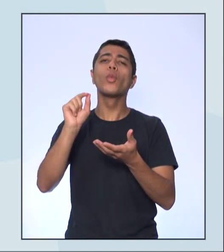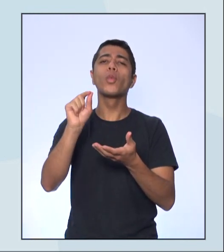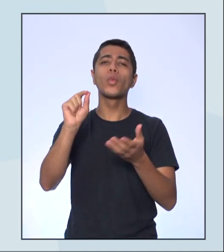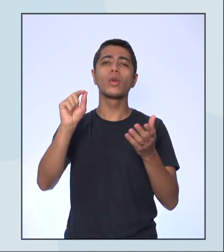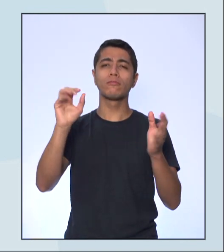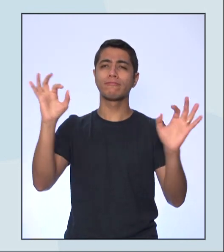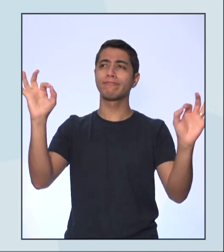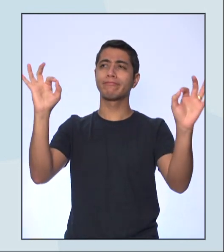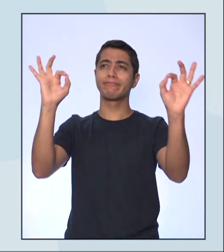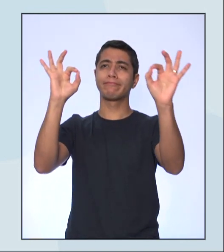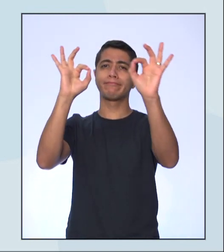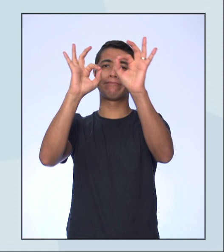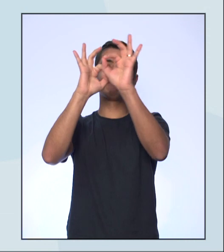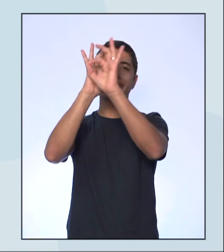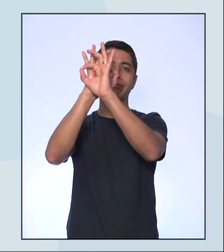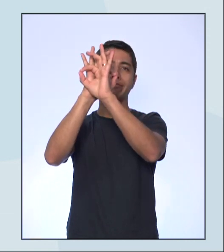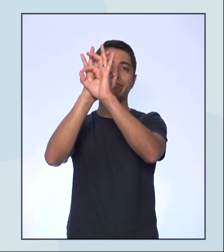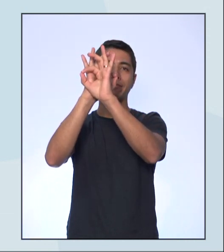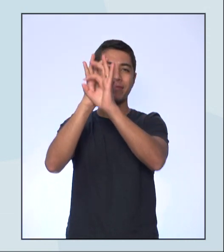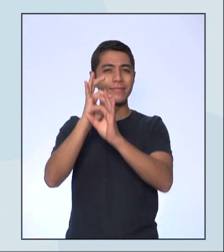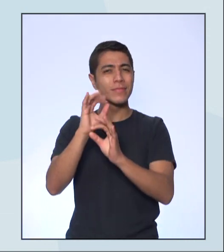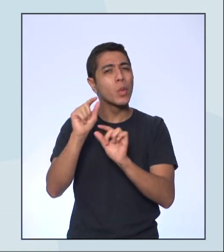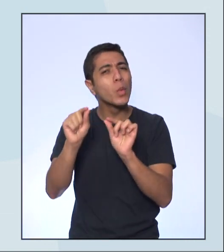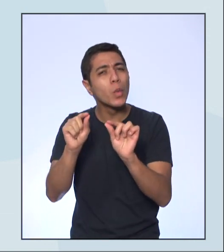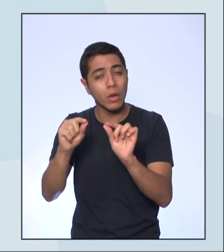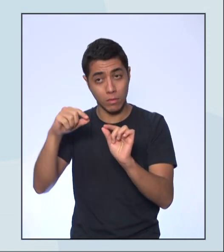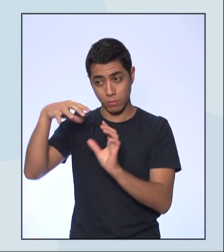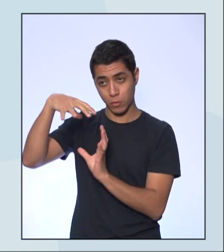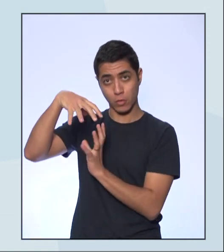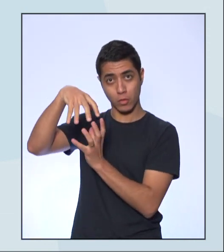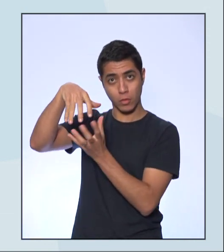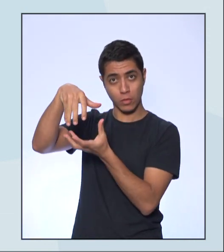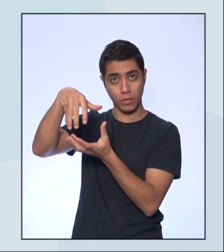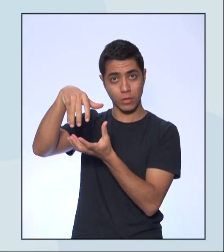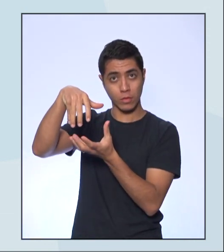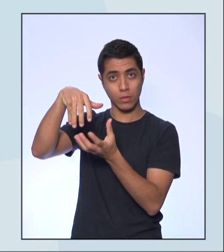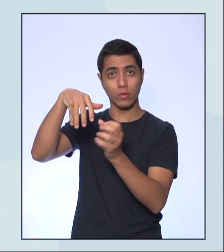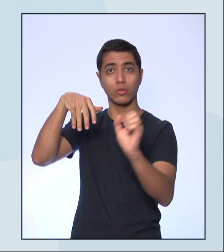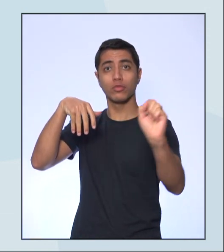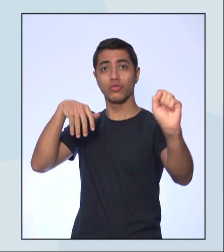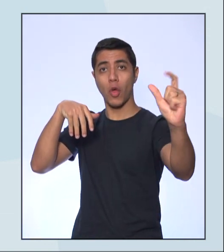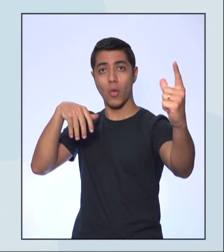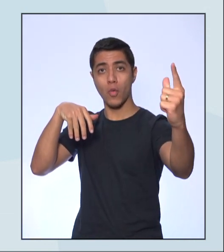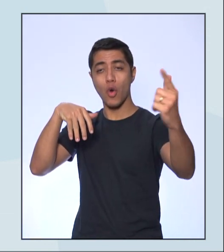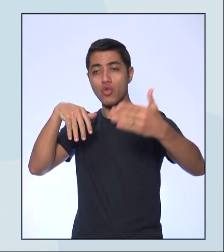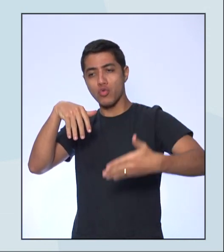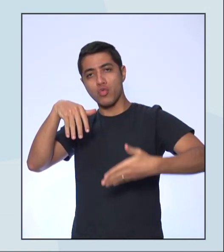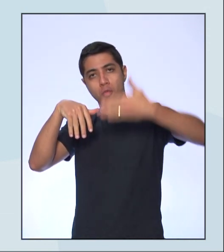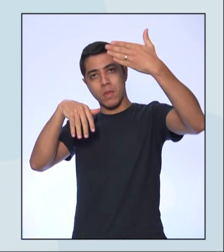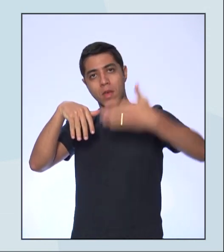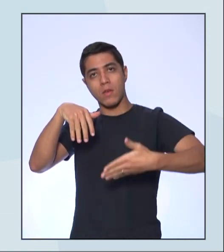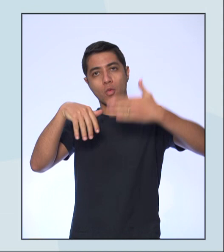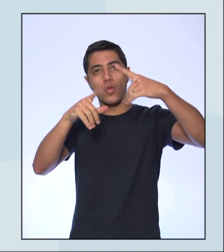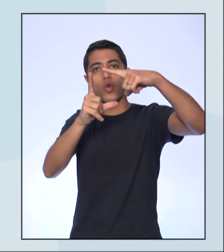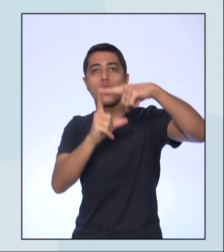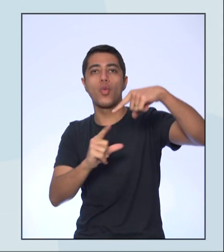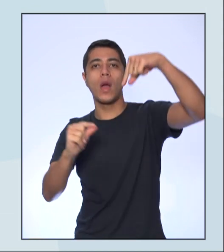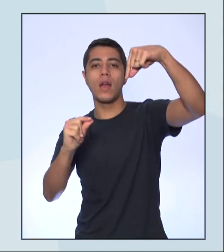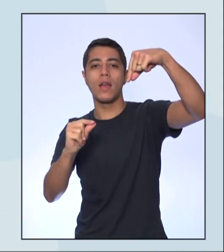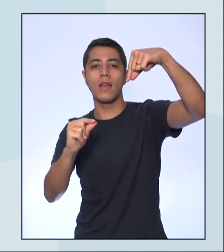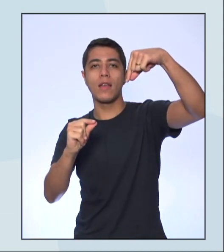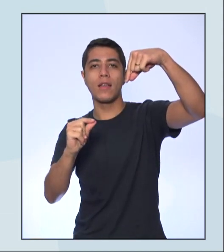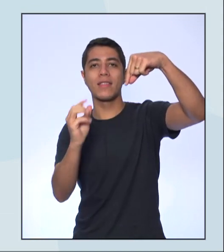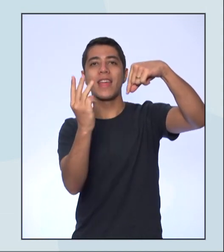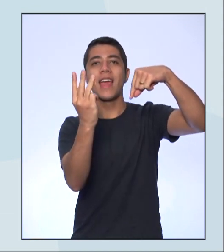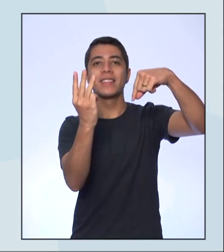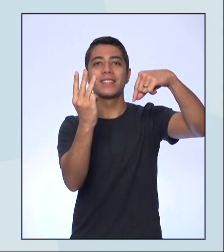se posiciona entre o Sol e a Terra. Essa posição, quando os três se alinham nessa relação, então nós